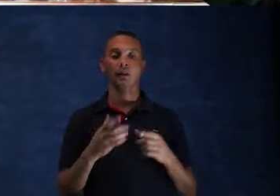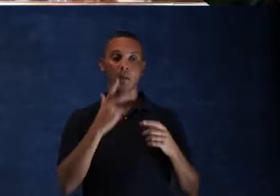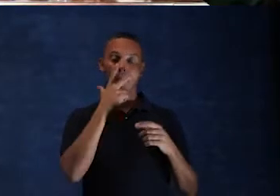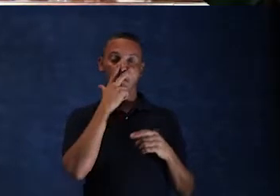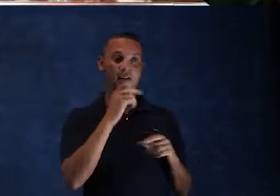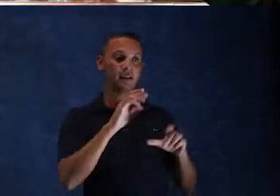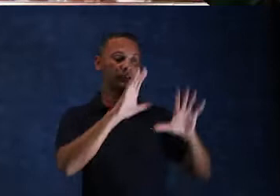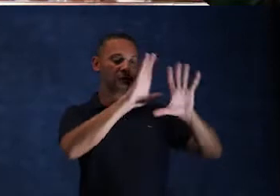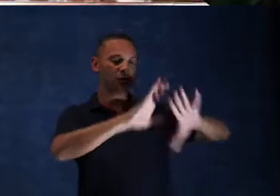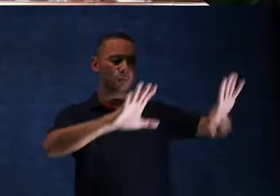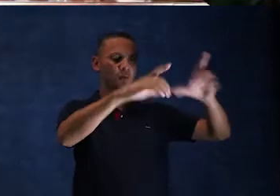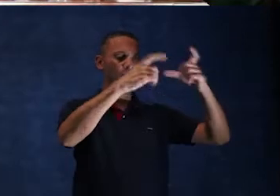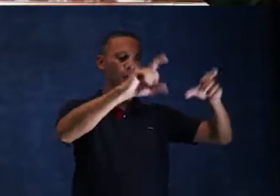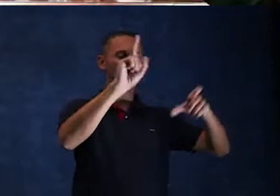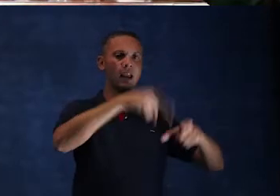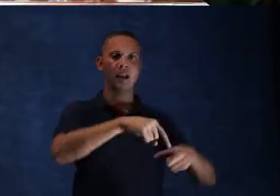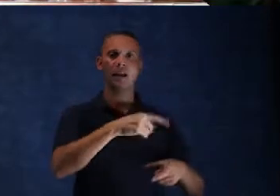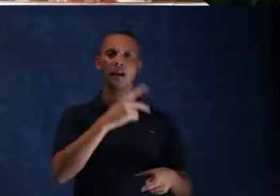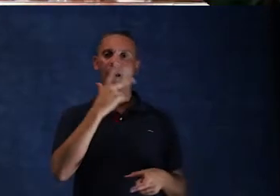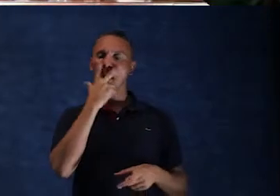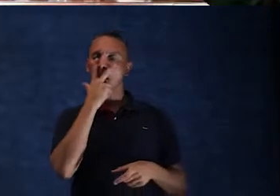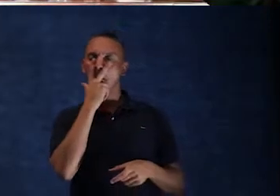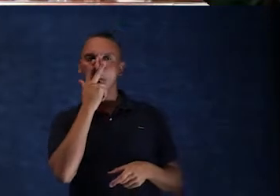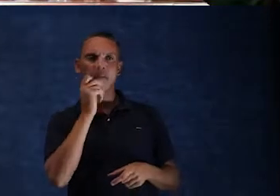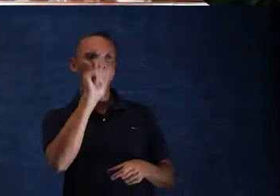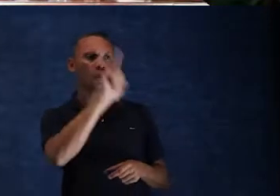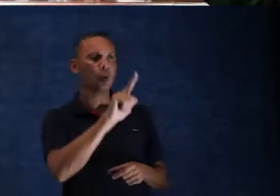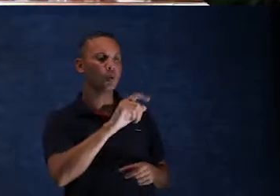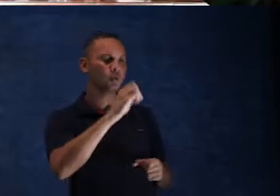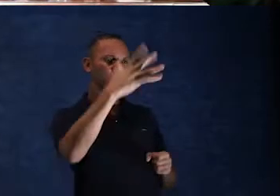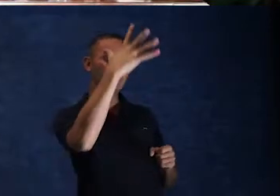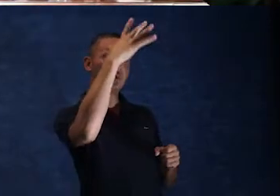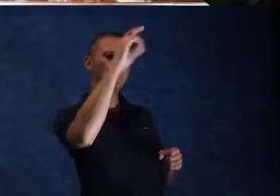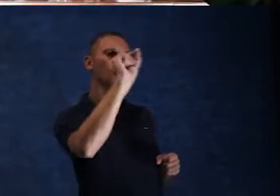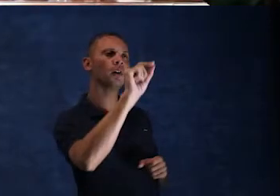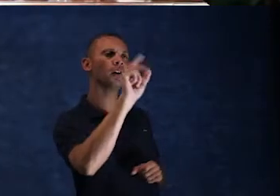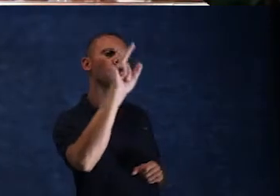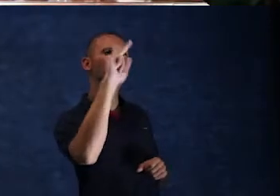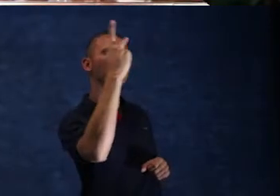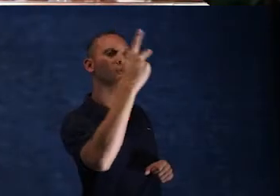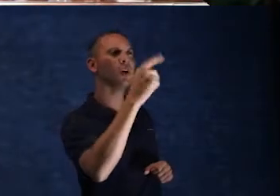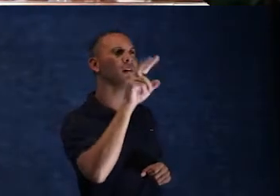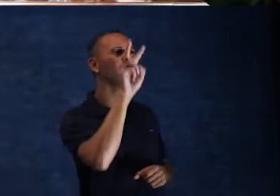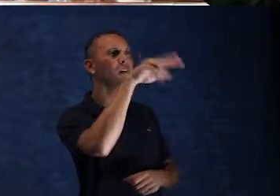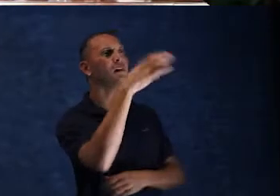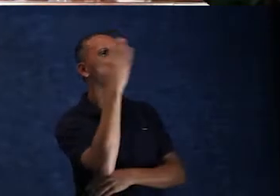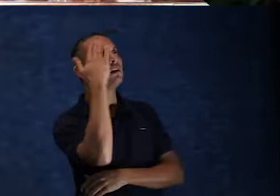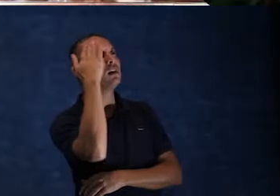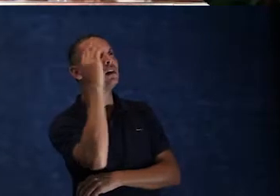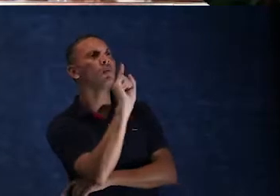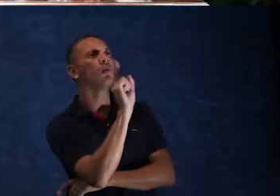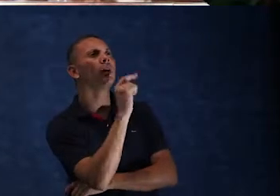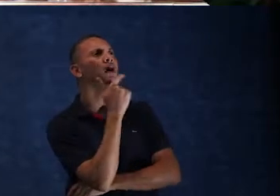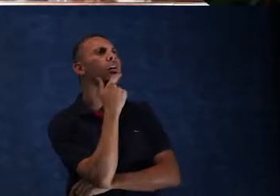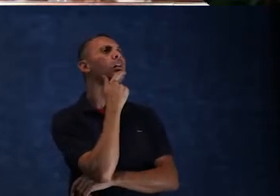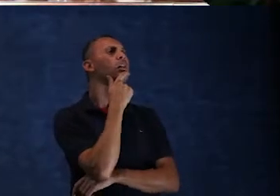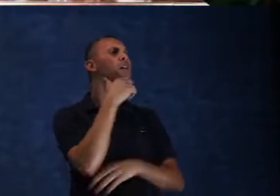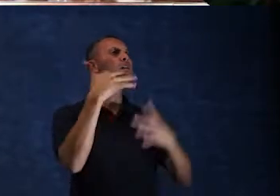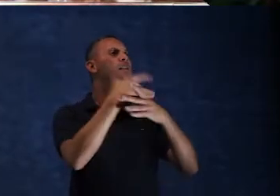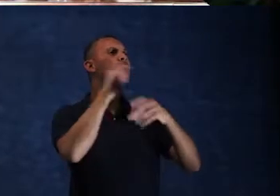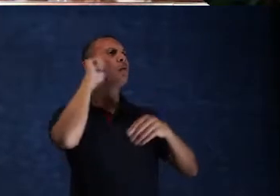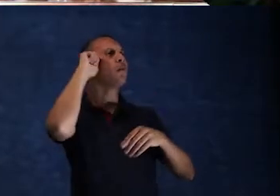palco e cena. Ilumina com luz bruxuleante histórias mal contadas, enredos soturnos que a cidade histórica abriga